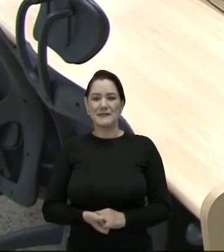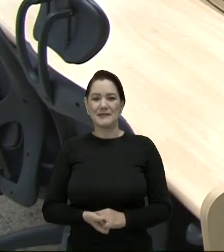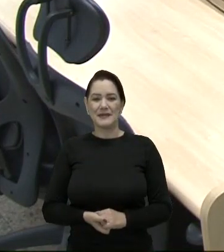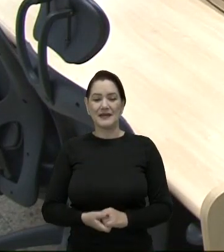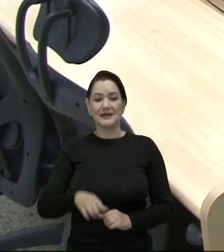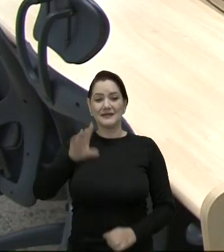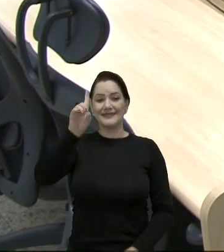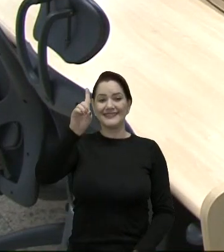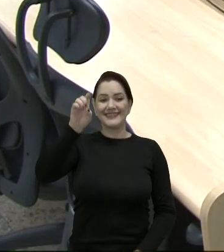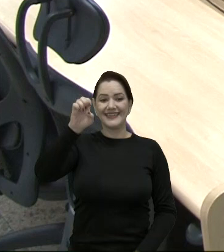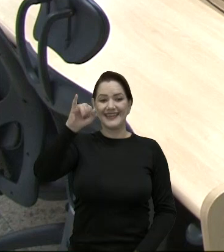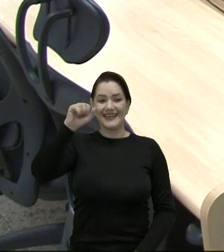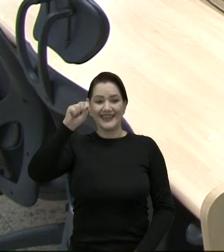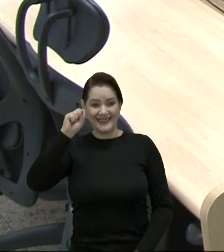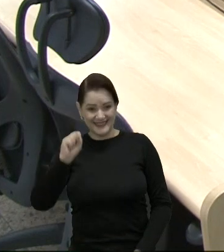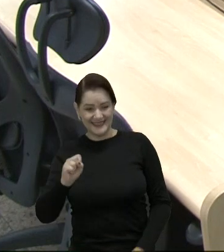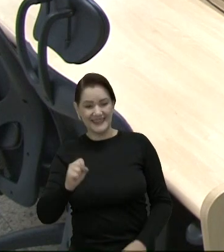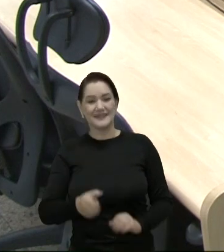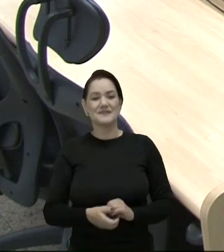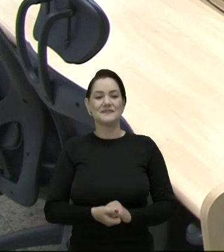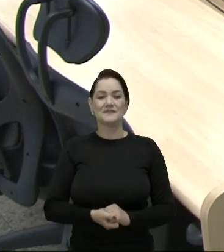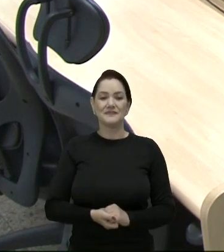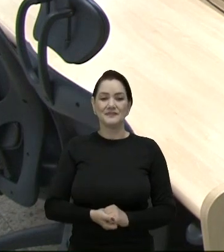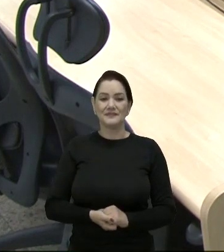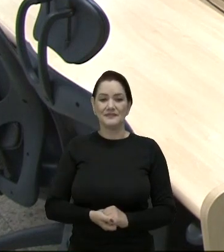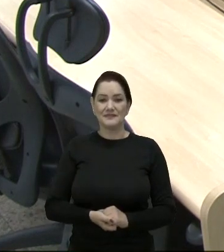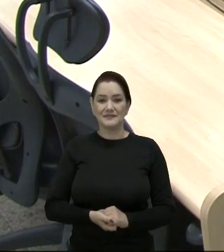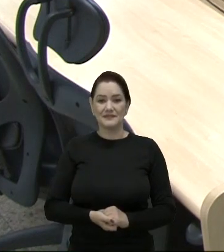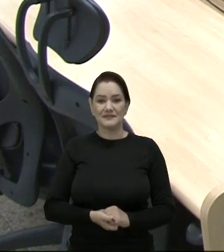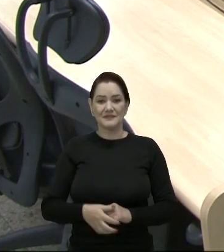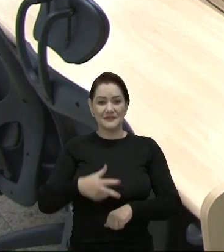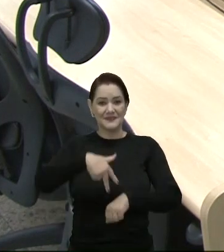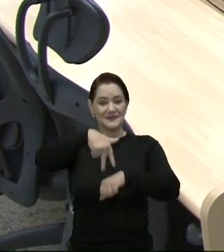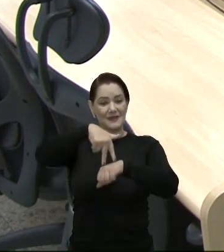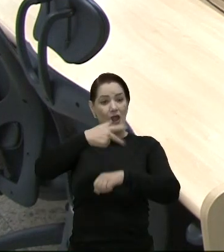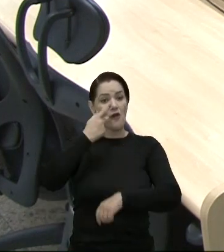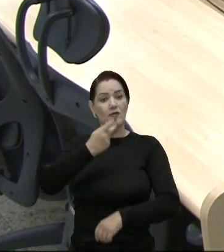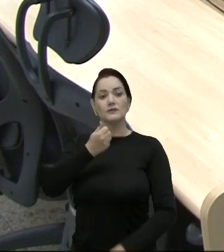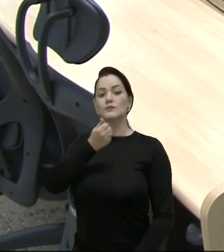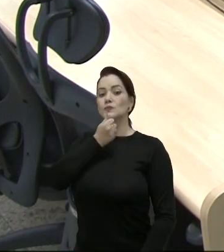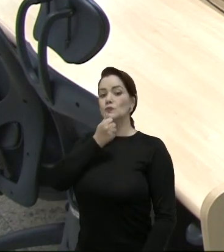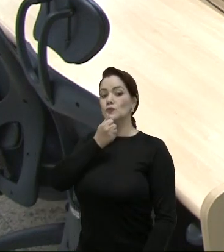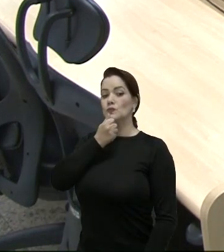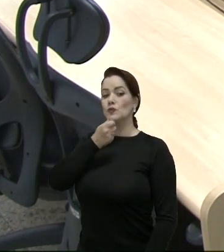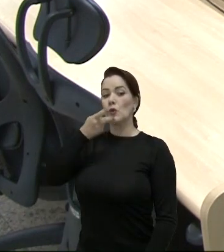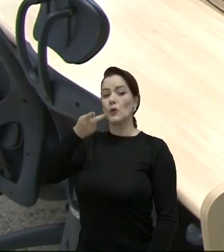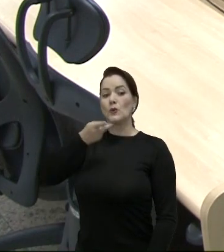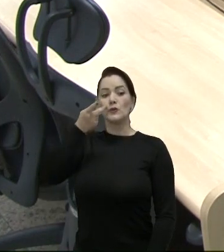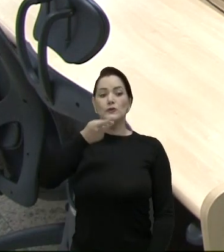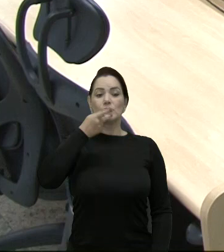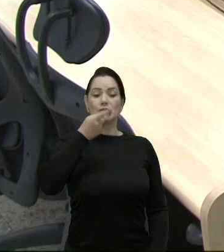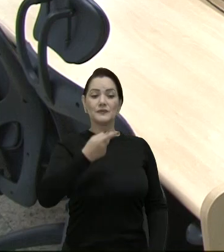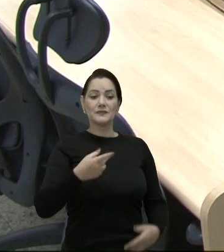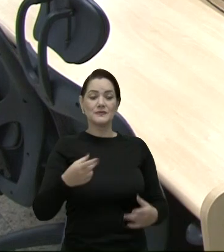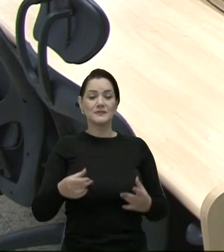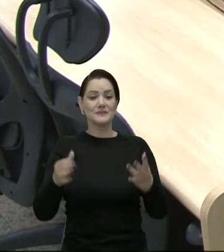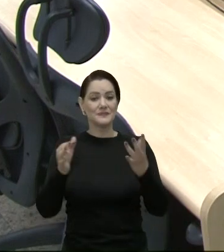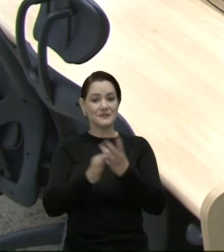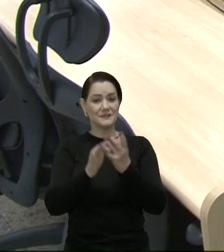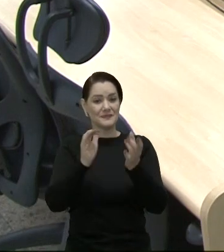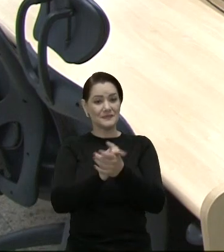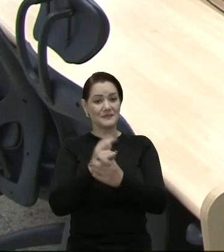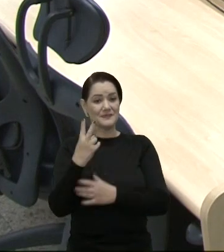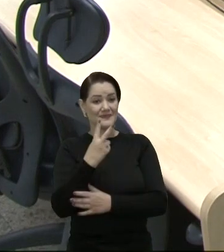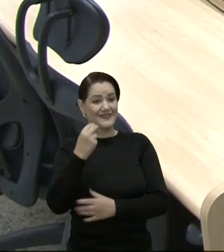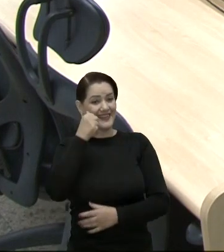Deise Dayana Ávila Ferreira, cerimonialista. Deise, casei duas filhas.